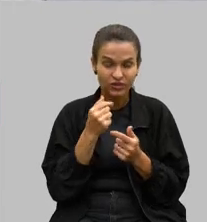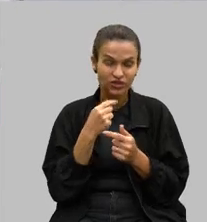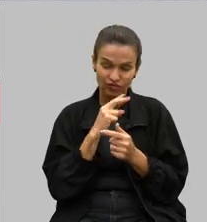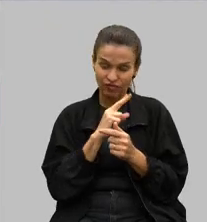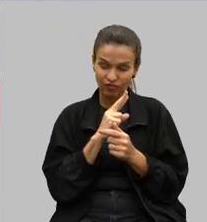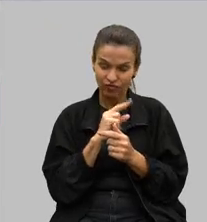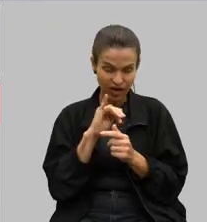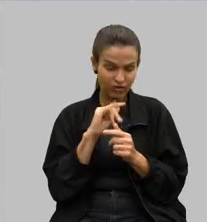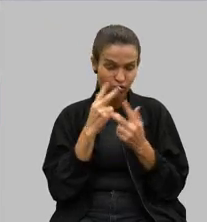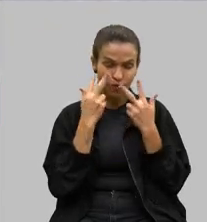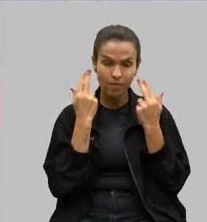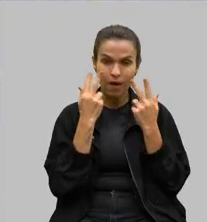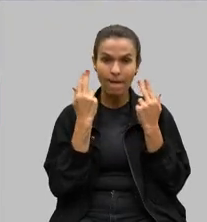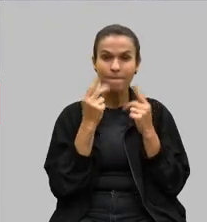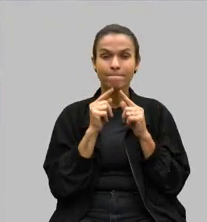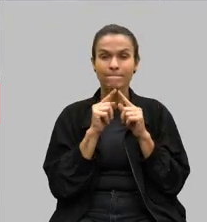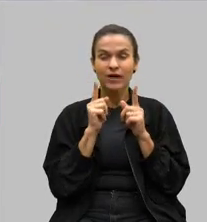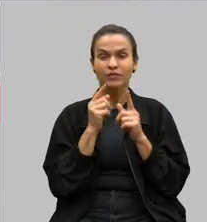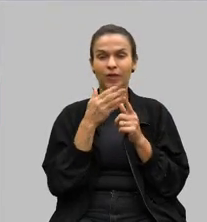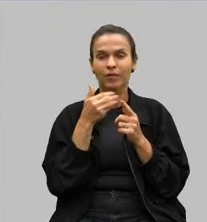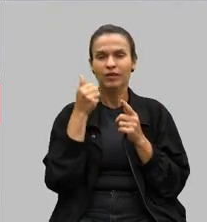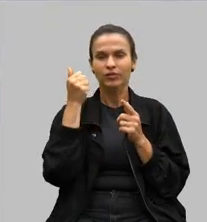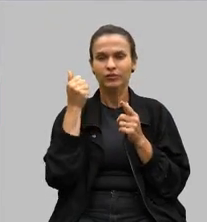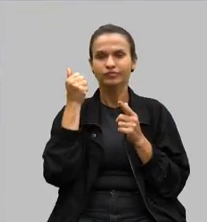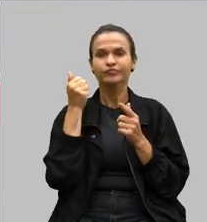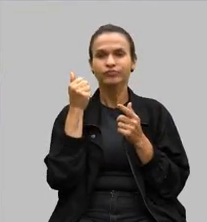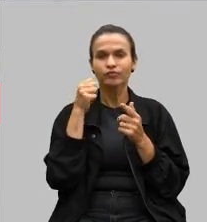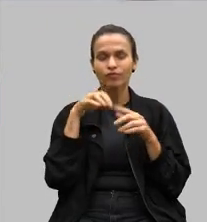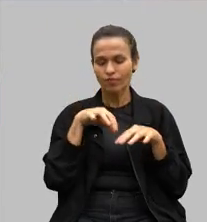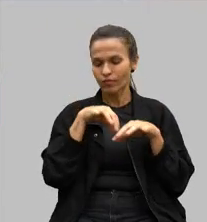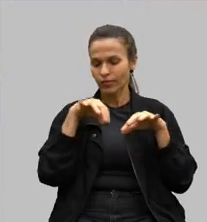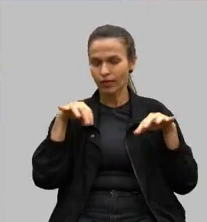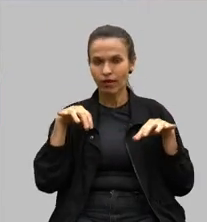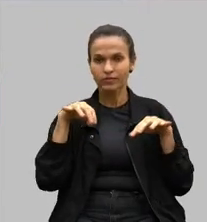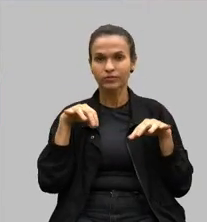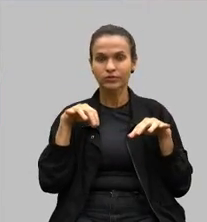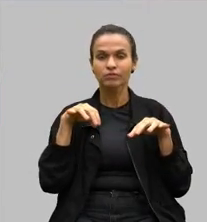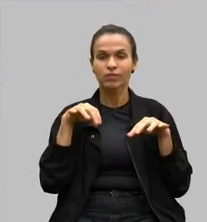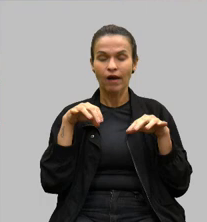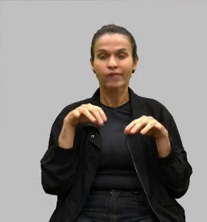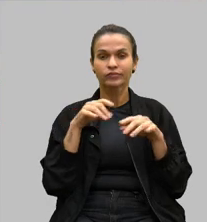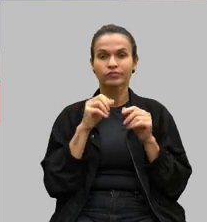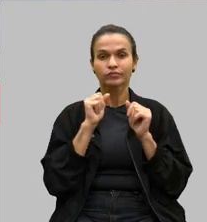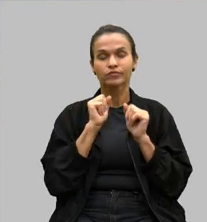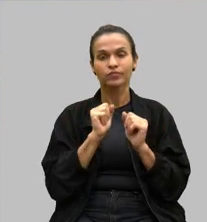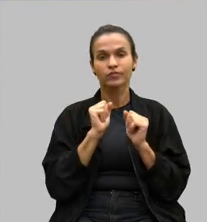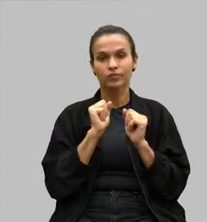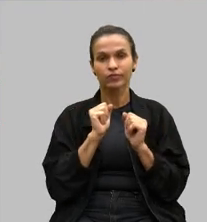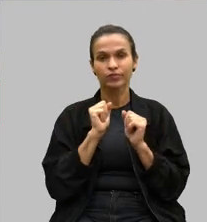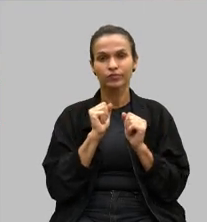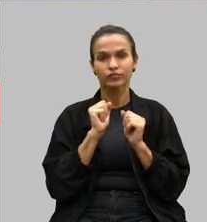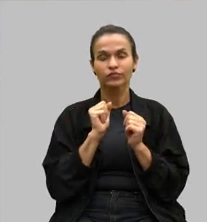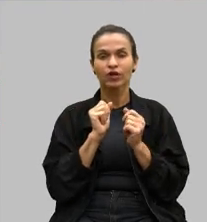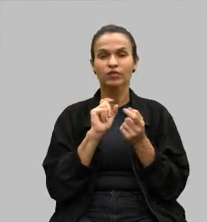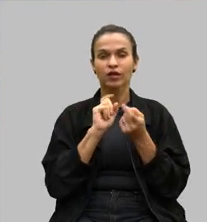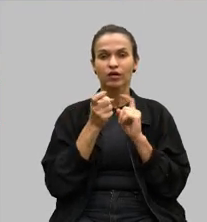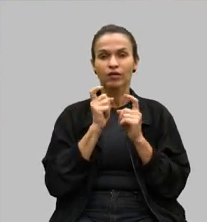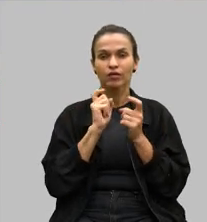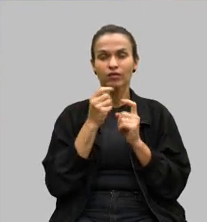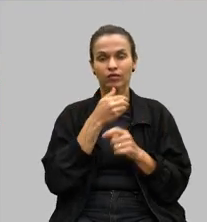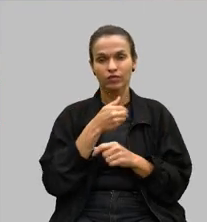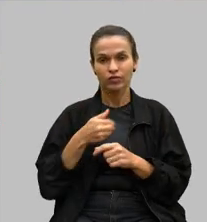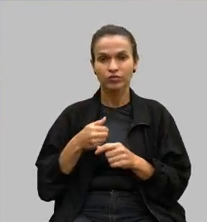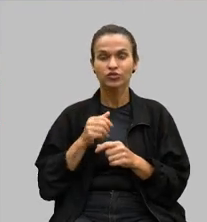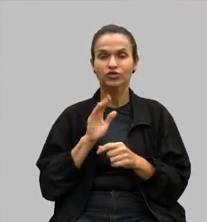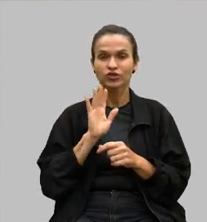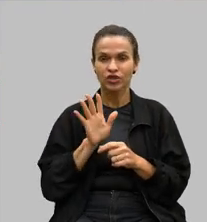estruturar talvez da com a equipe do fomento e agora descentralizado eh para que a gente possa dar fazer essas reuniões públicas mesmo e já fazer